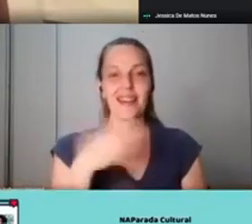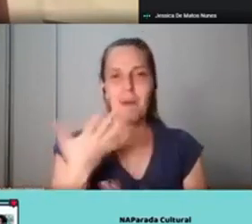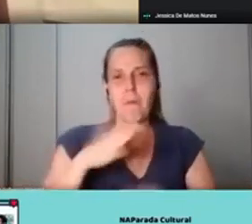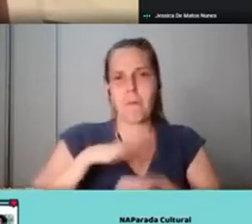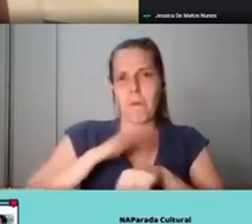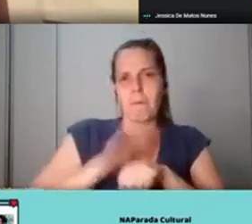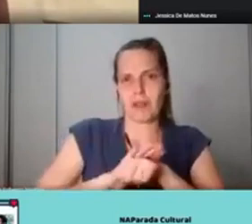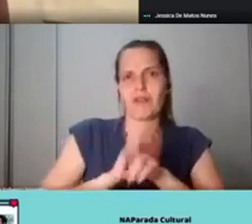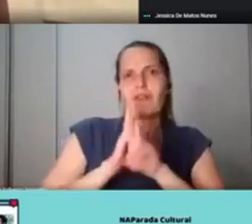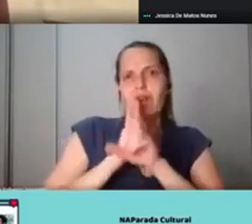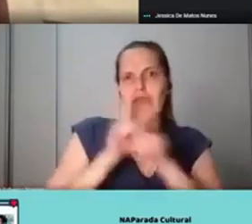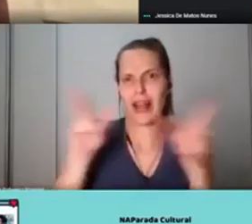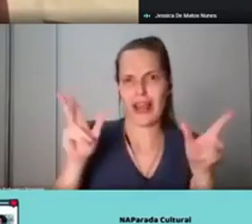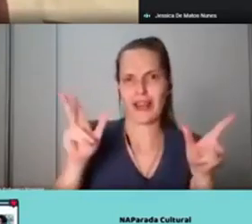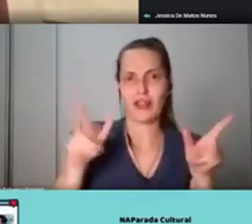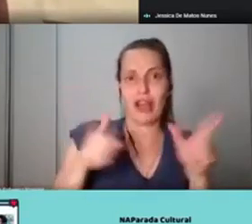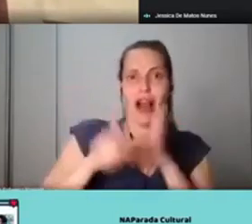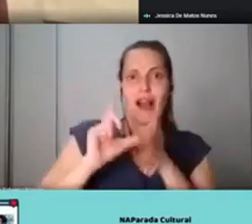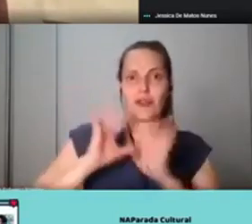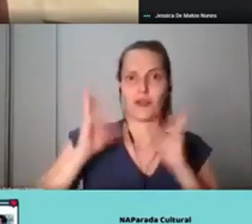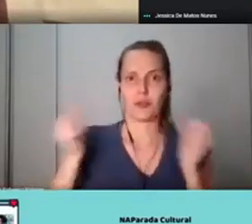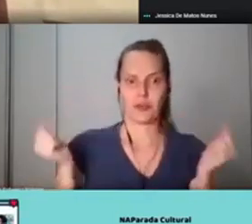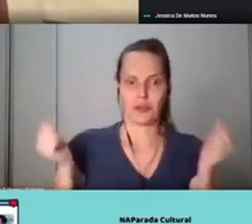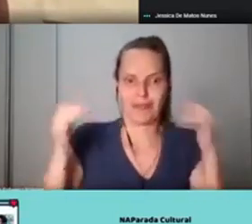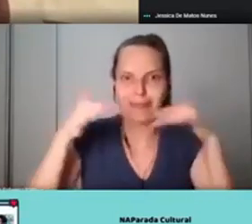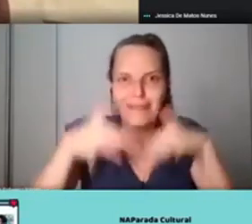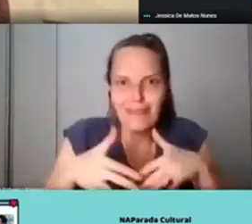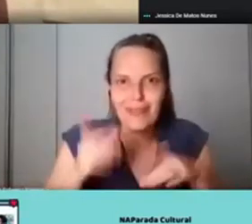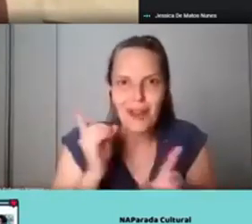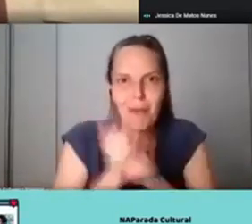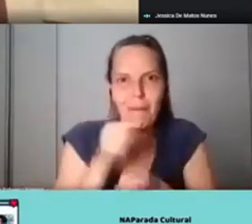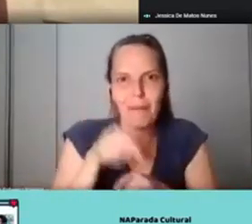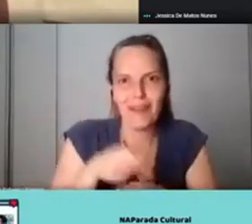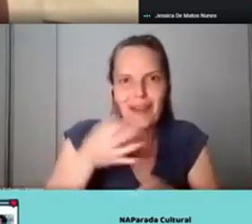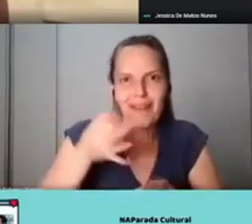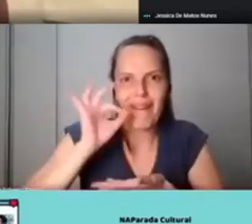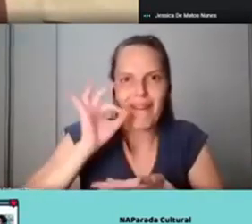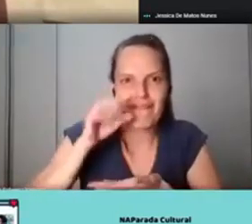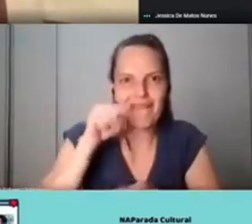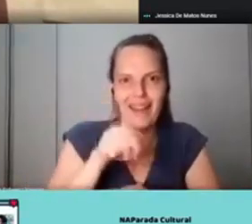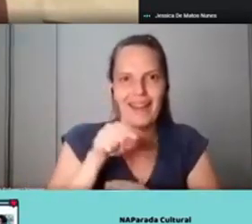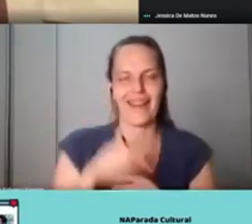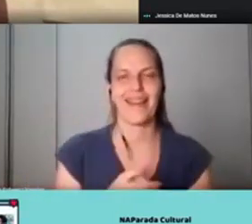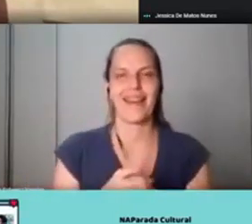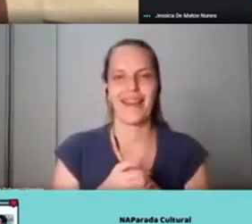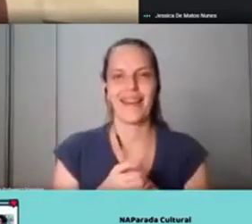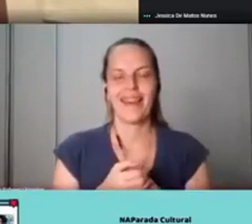verdade. Então... A metáfora é bem válida.